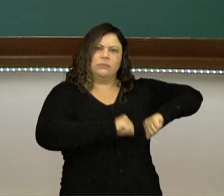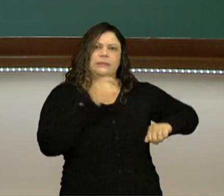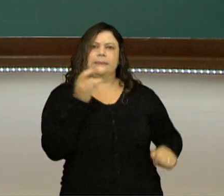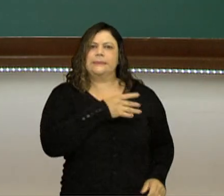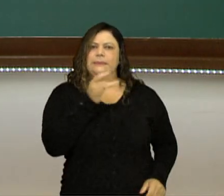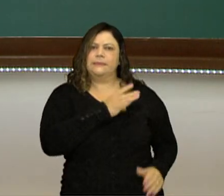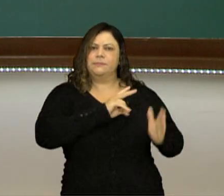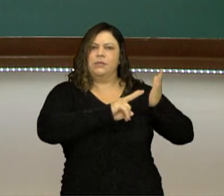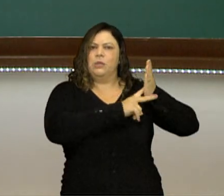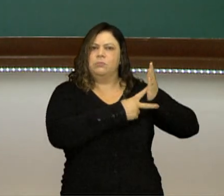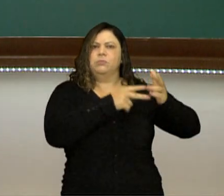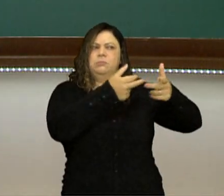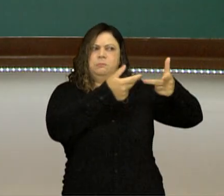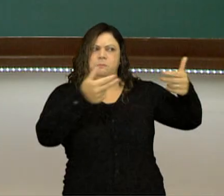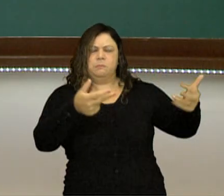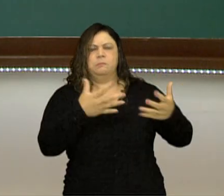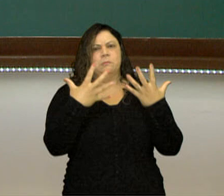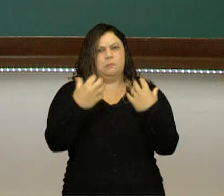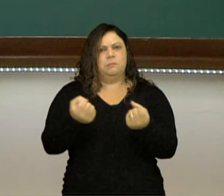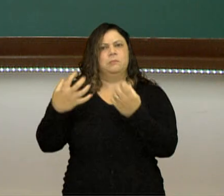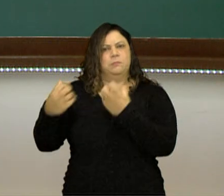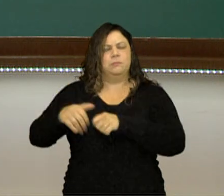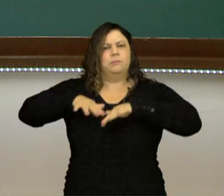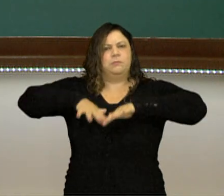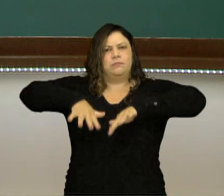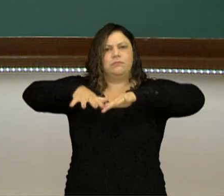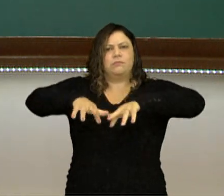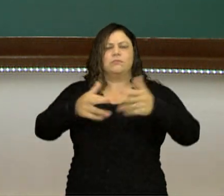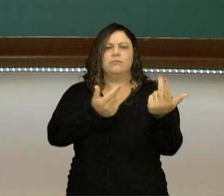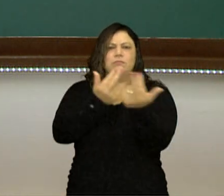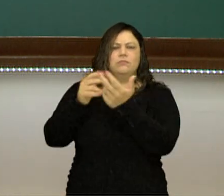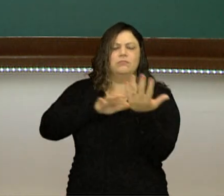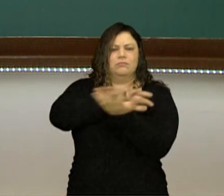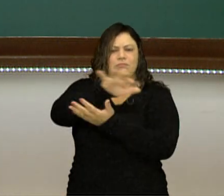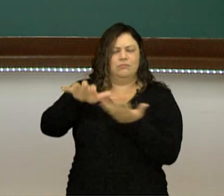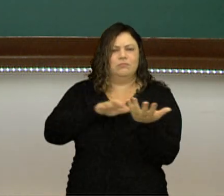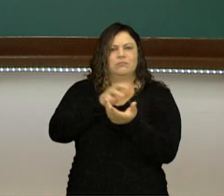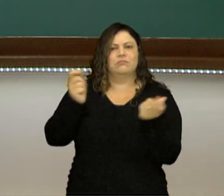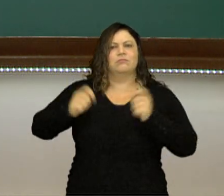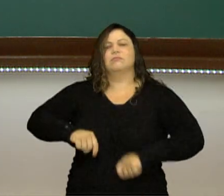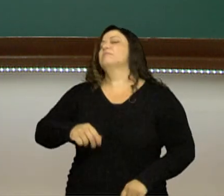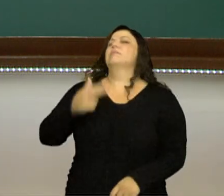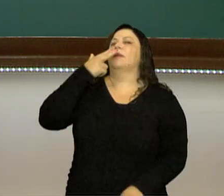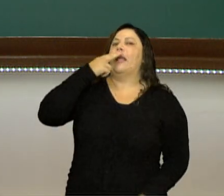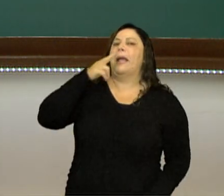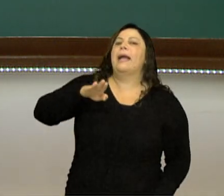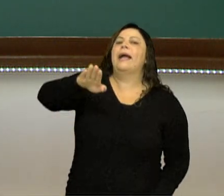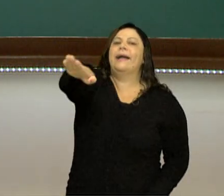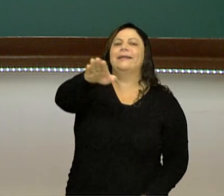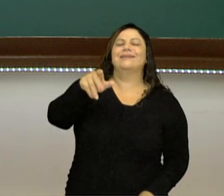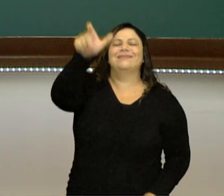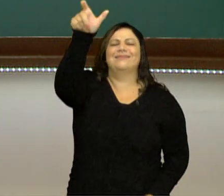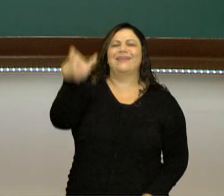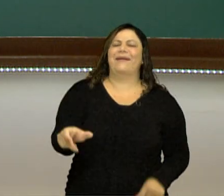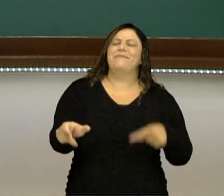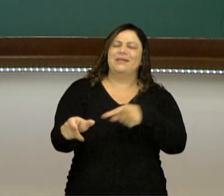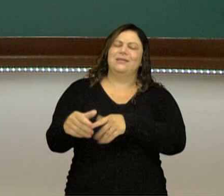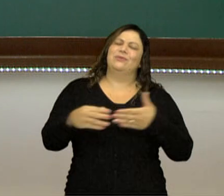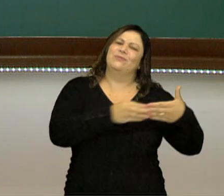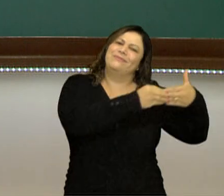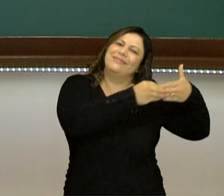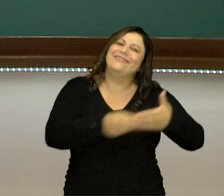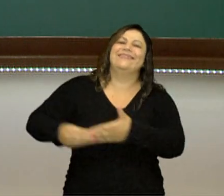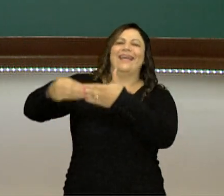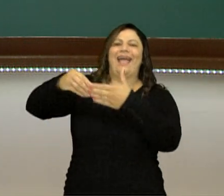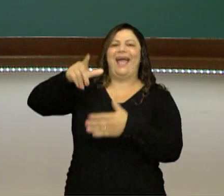sindicatos aderirem a esse movimento. E Hitler, ele começa a se apresentar, então, como aquela pessoa que vai guiar a Alemanha,